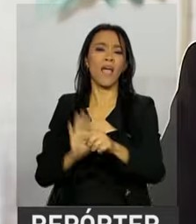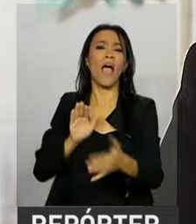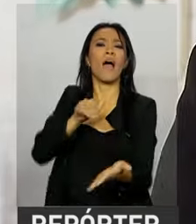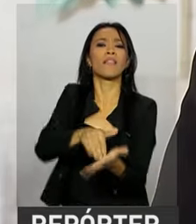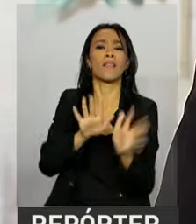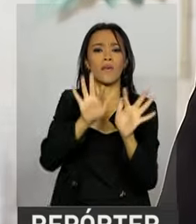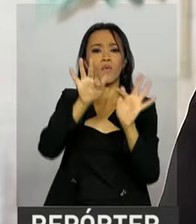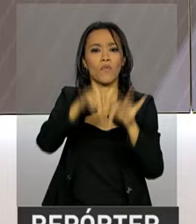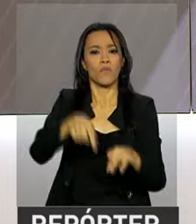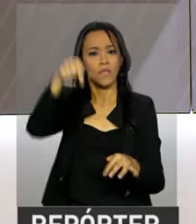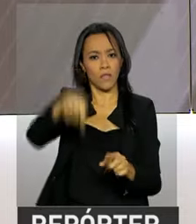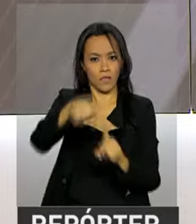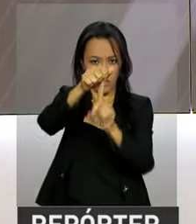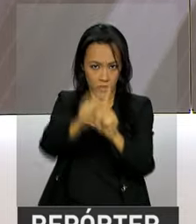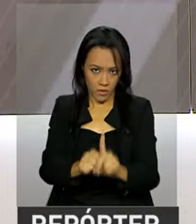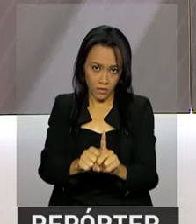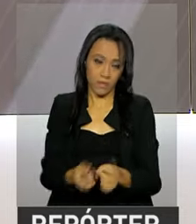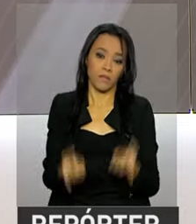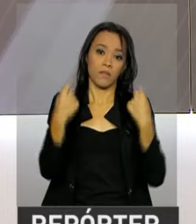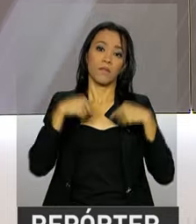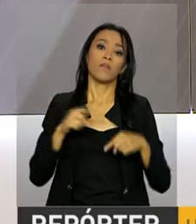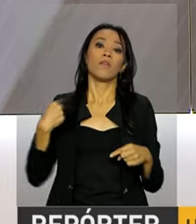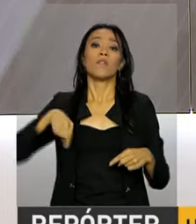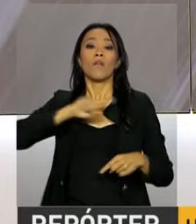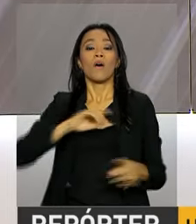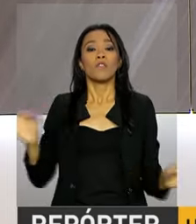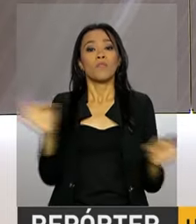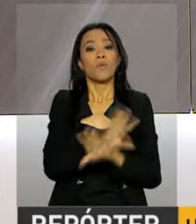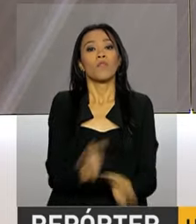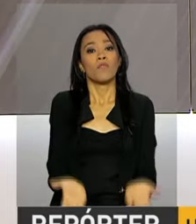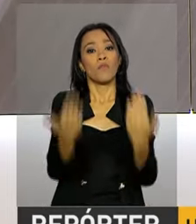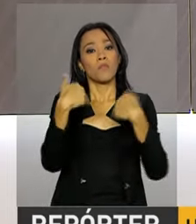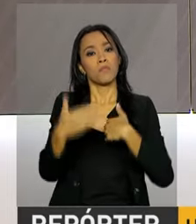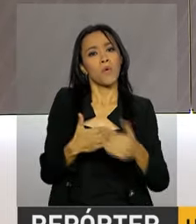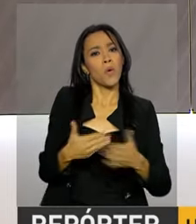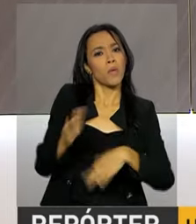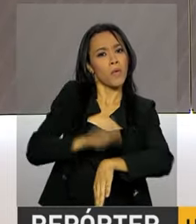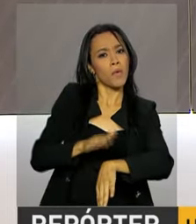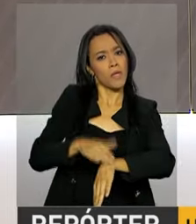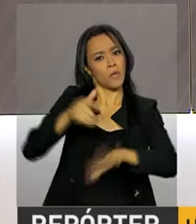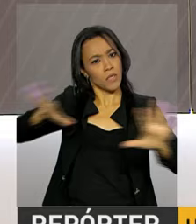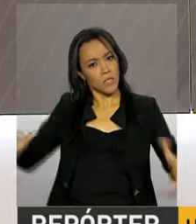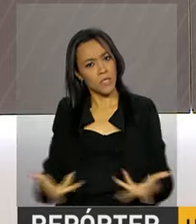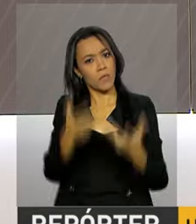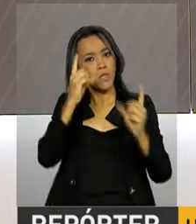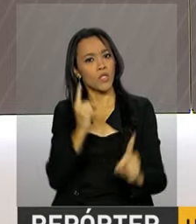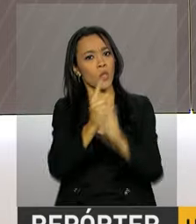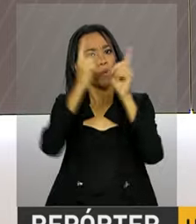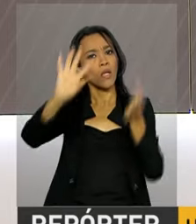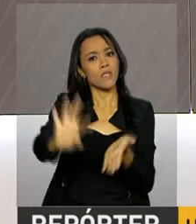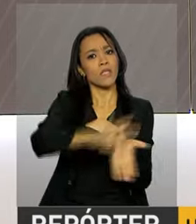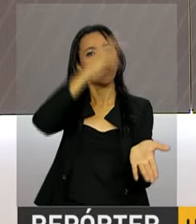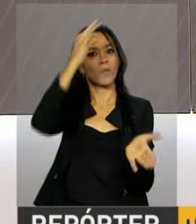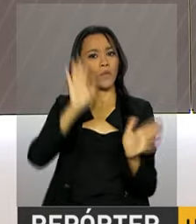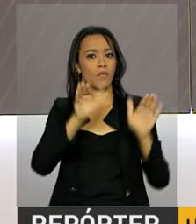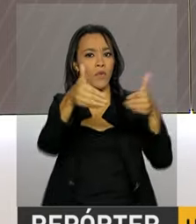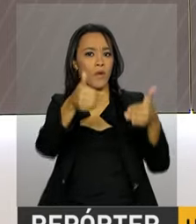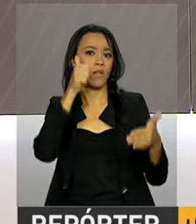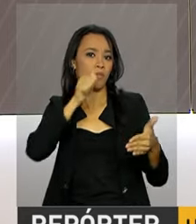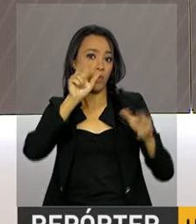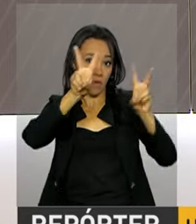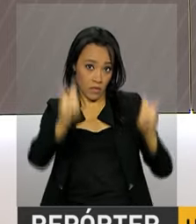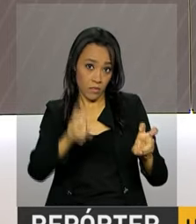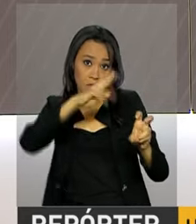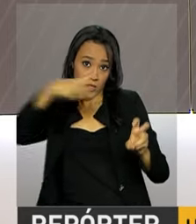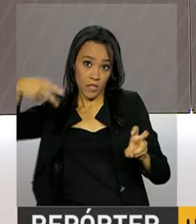deste mês nós ficamos por aqui voltamos a qualquer momento com a cerimônia de assinatura de Atos em prol das mulheres pelo presidente